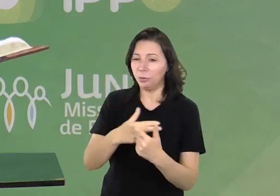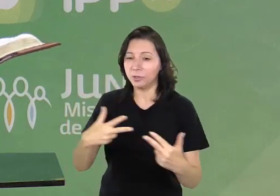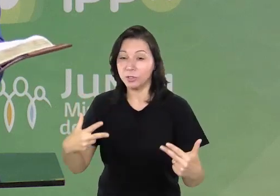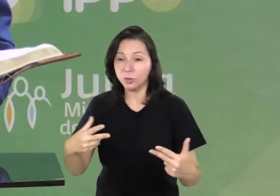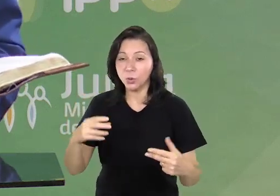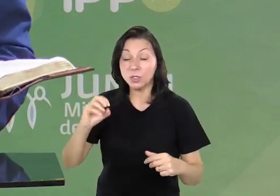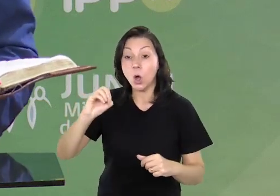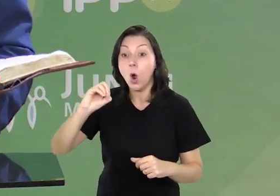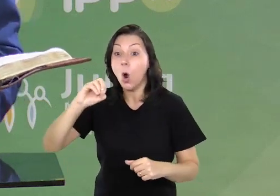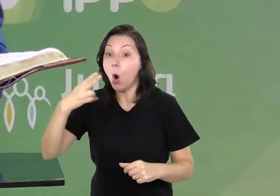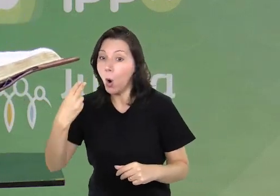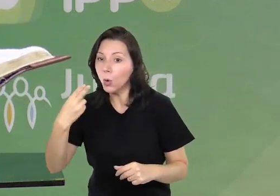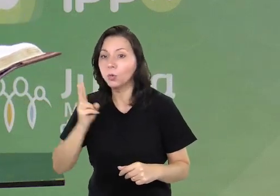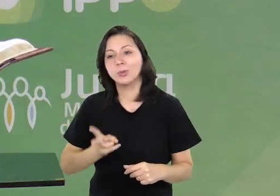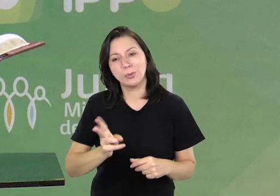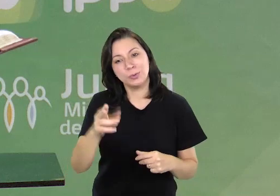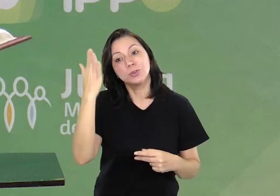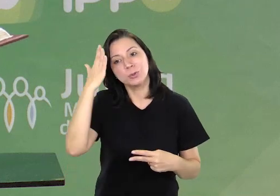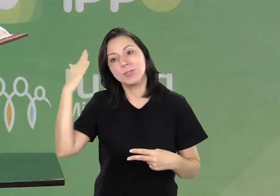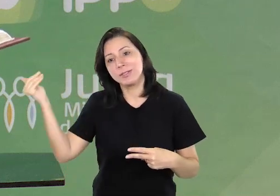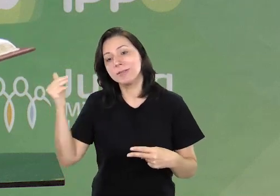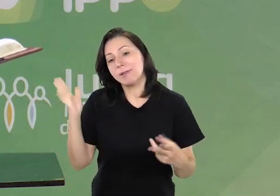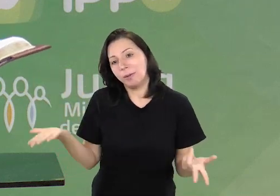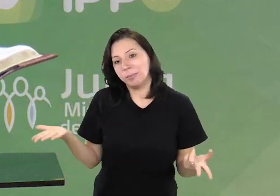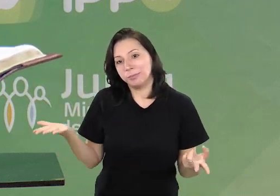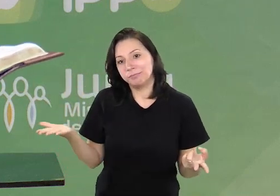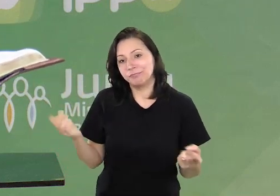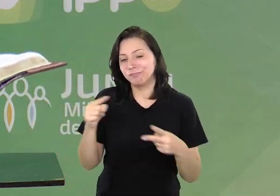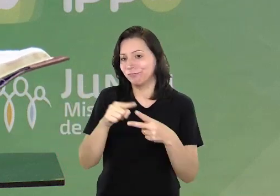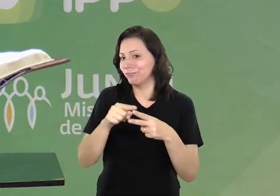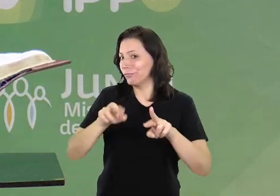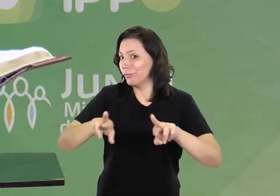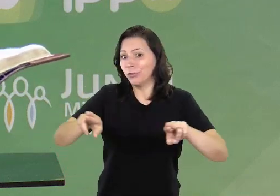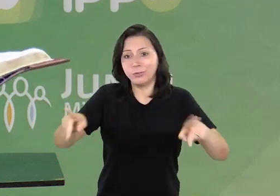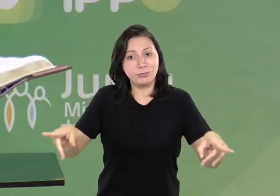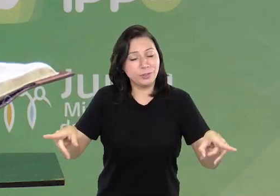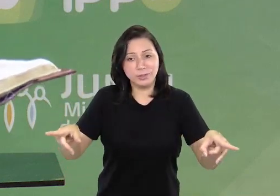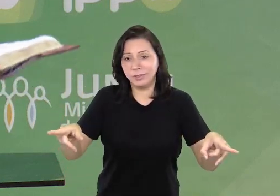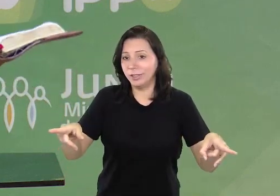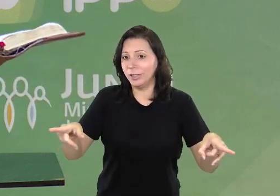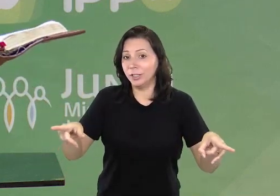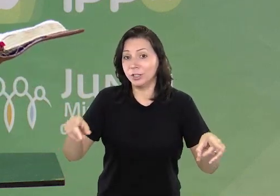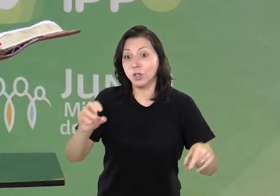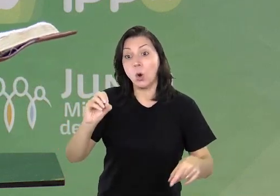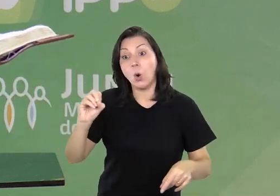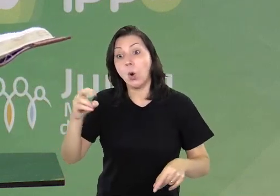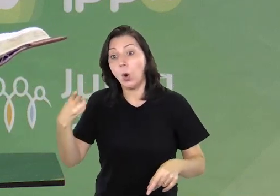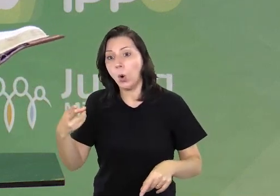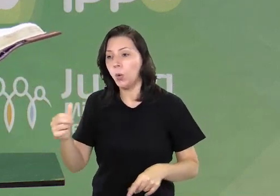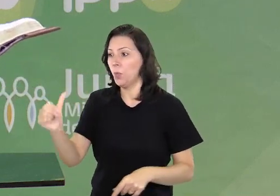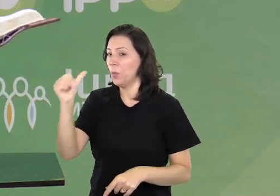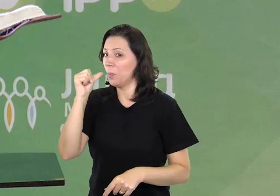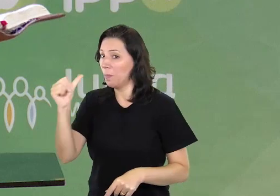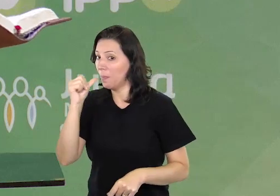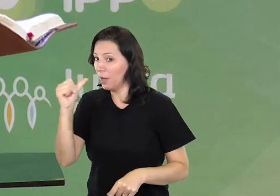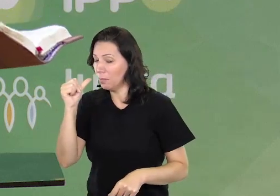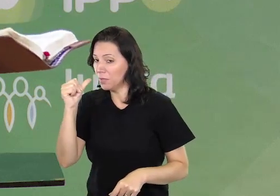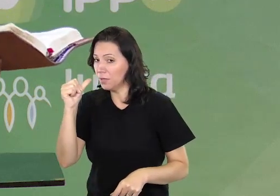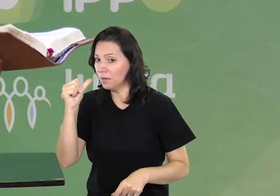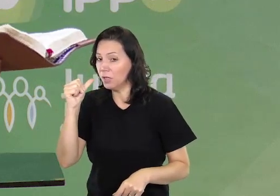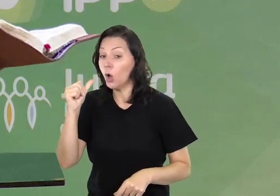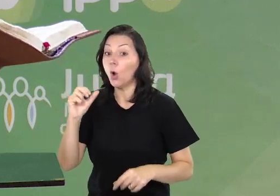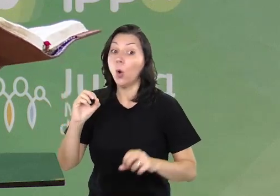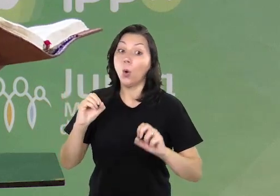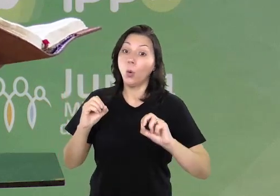quem é dominado pela bebida não pode conservar a sabedoria onde o vinho